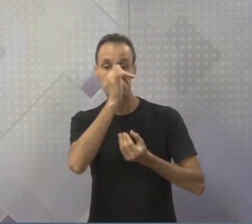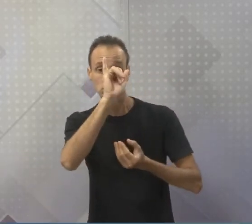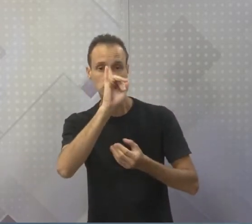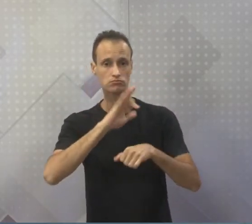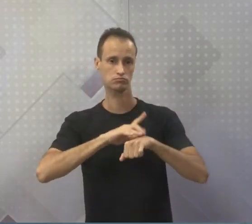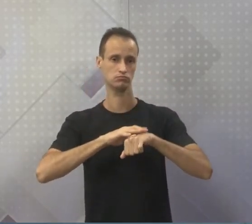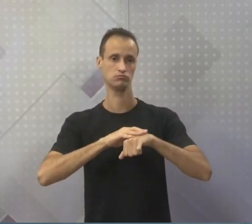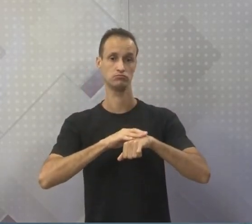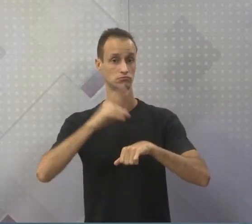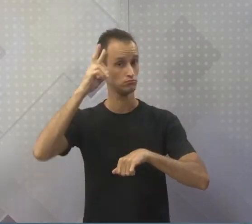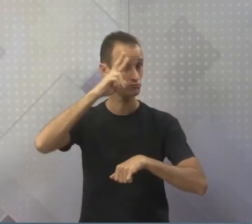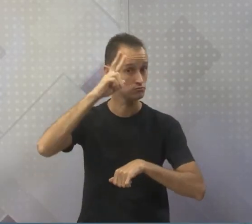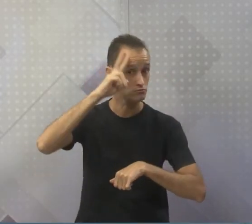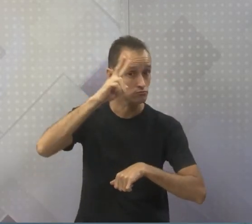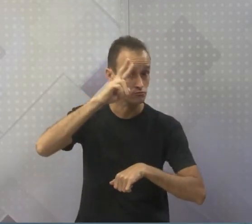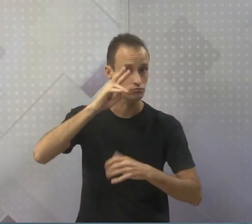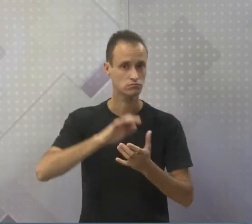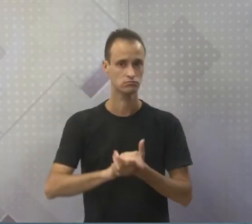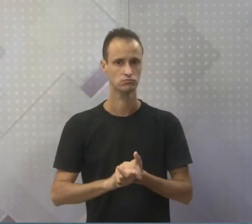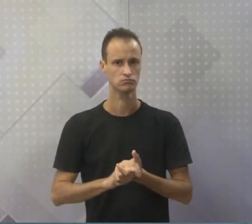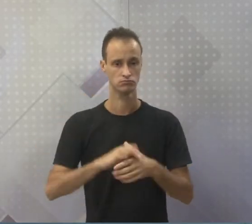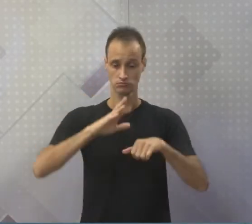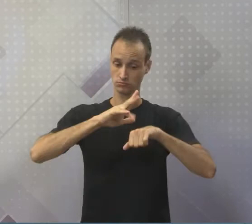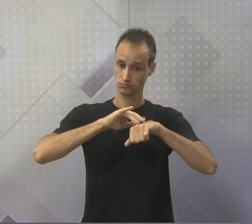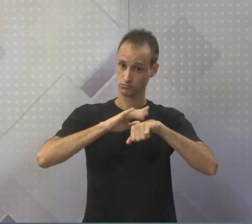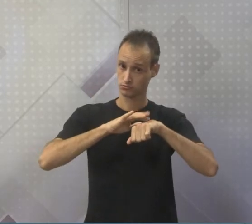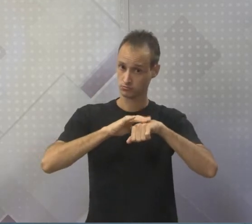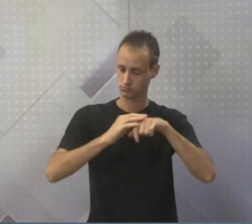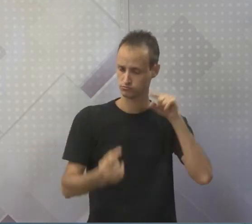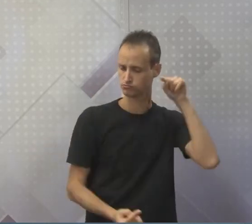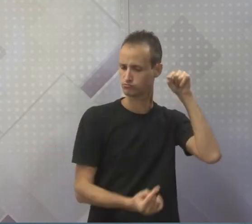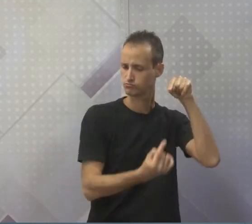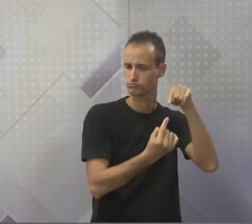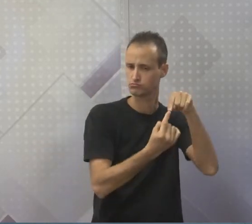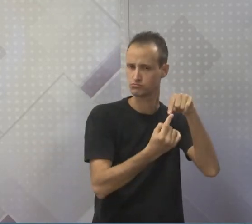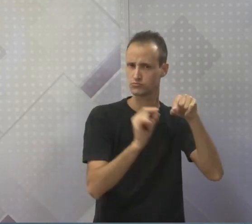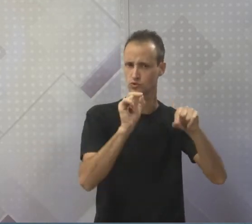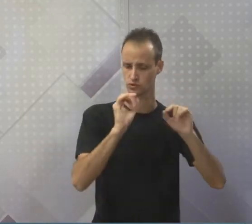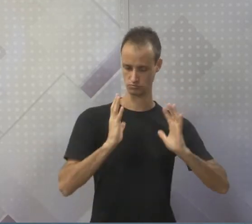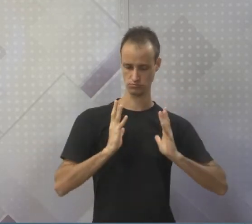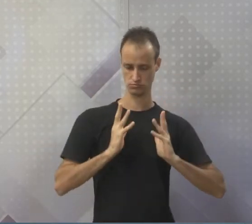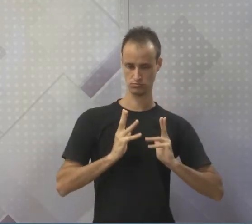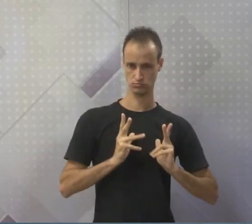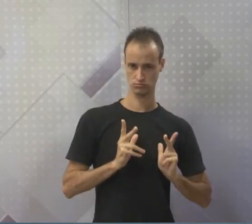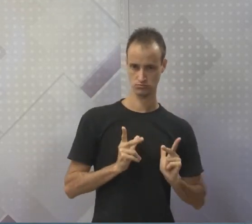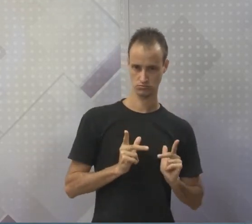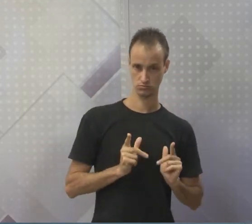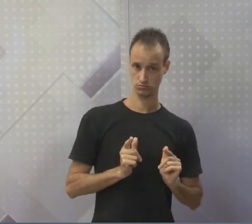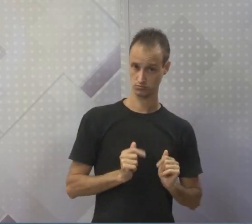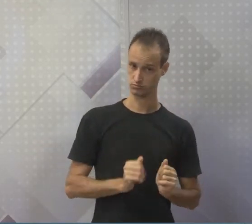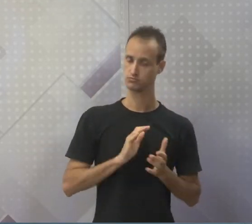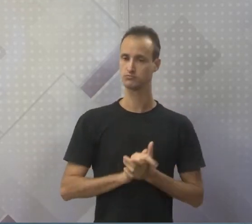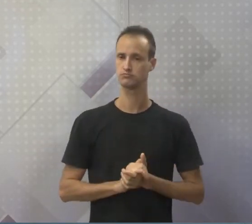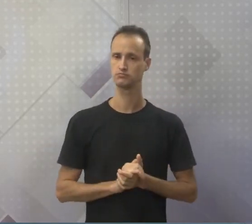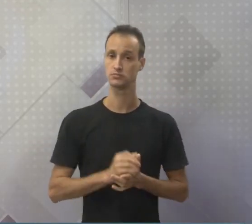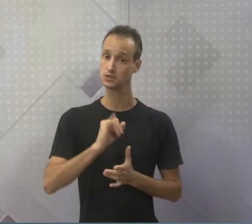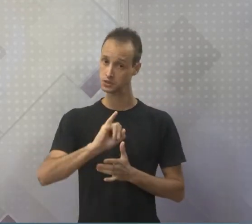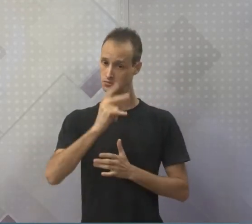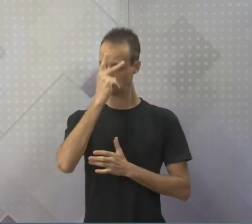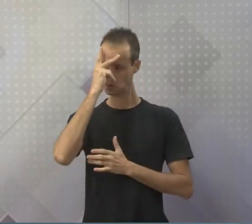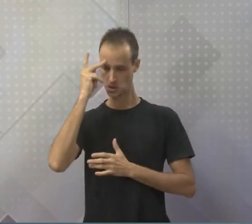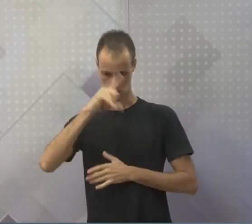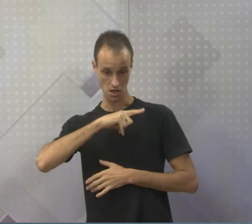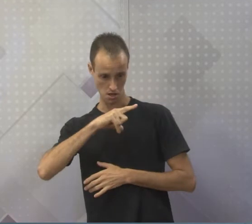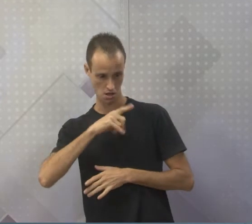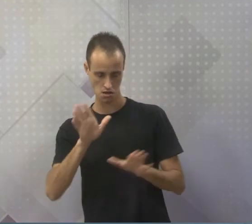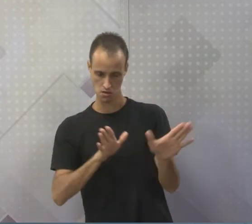doença? Lembra que essa é uma doença que está muito relacionada à questão sanitária, né? Então, se as pessoas tiverem